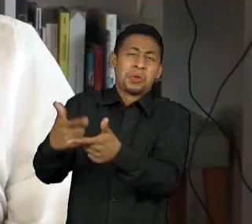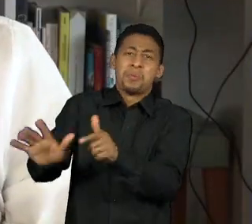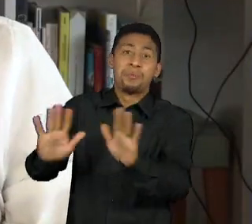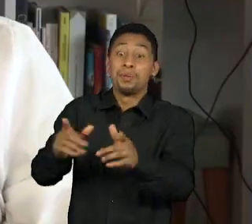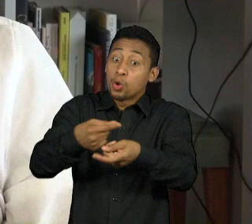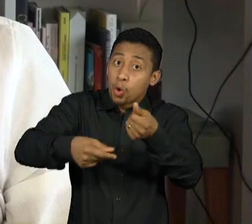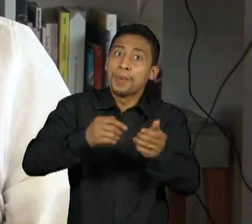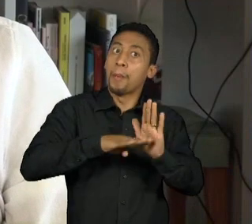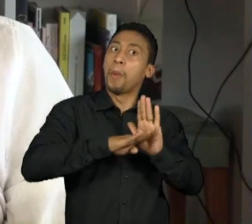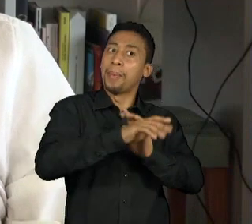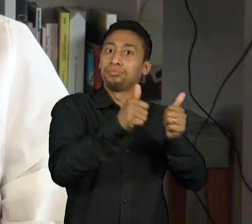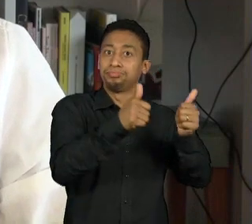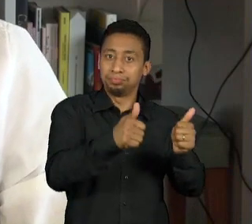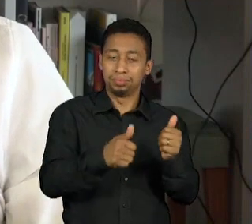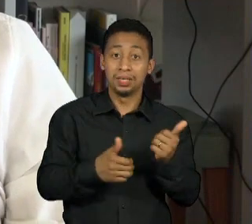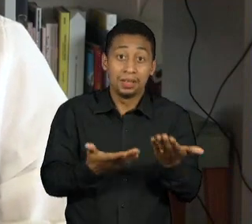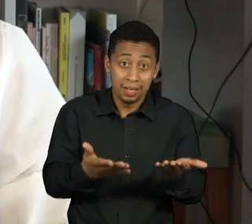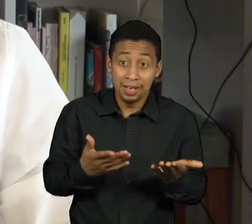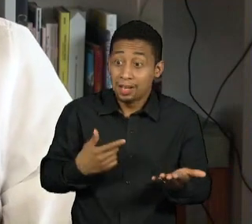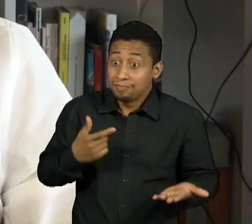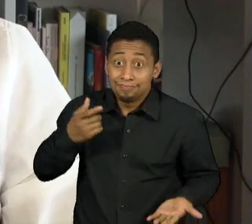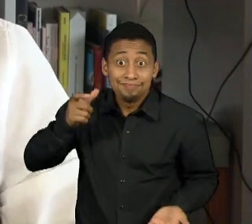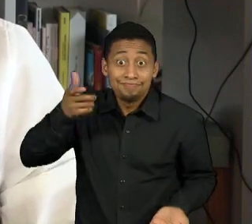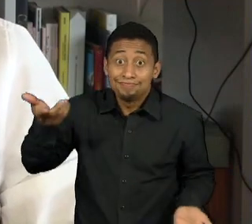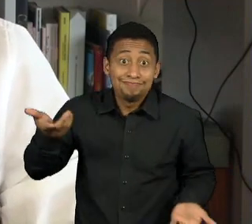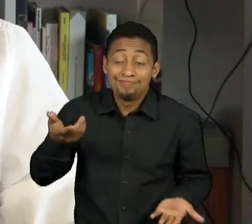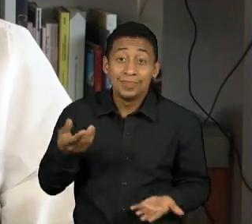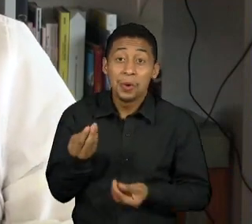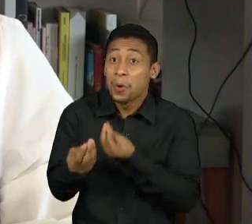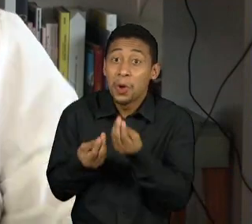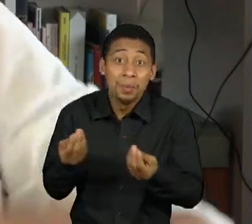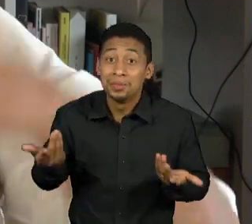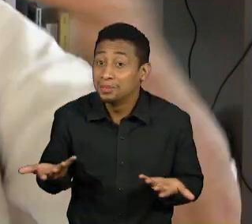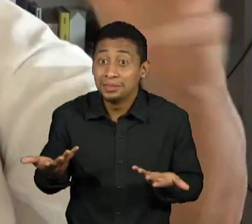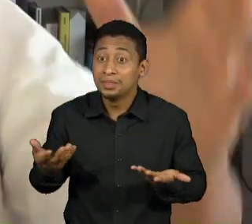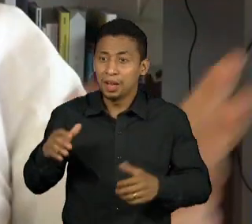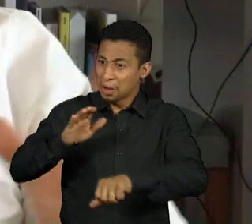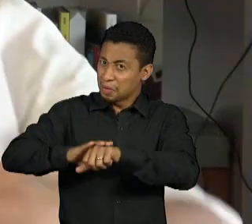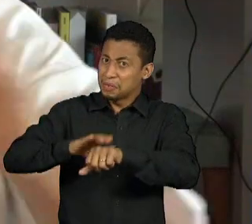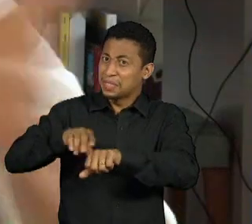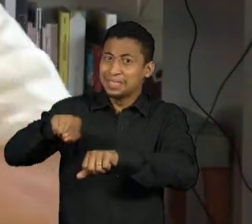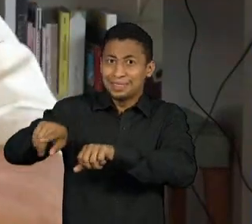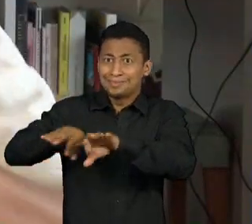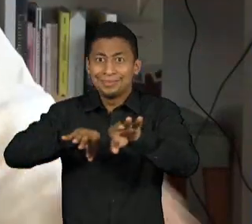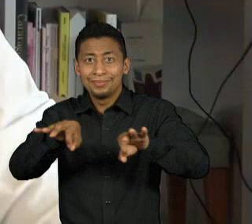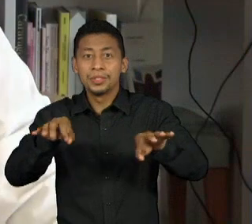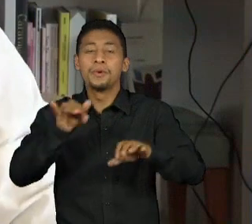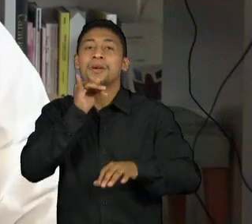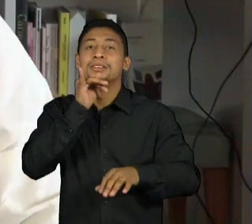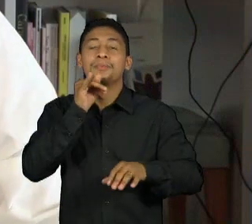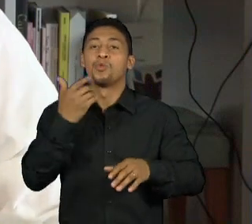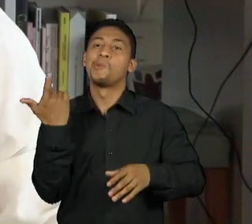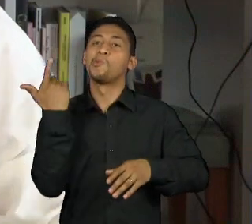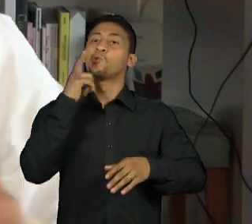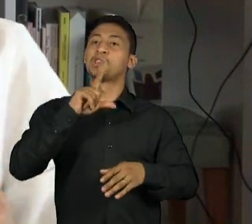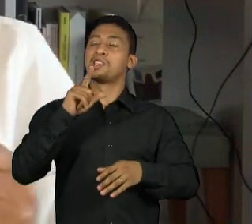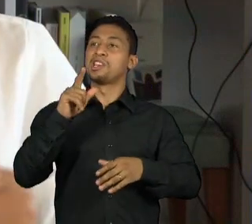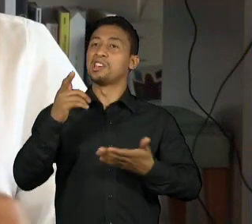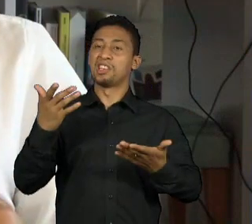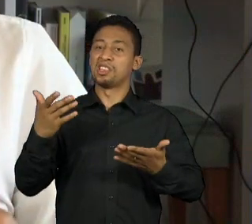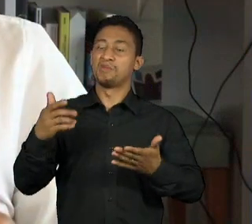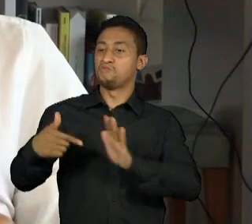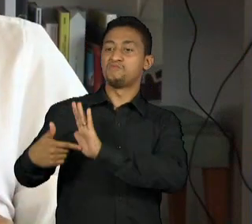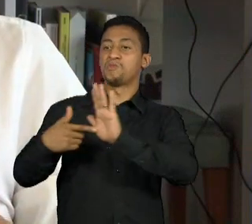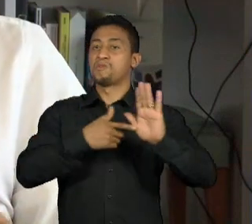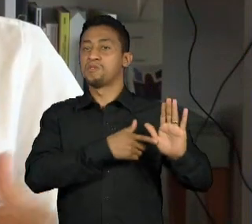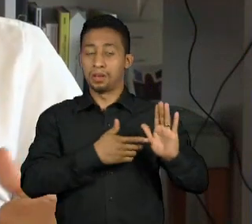caminho incrível e original no mundo do Brasil, eu ganhar a eleição. Quando o